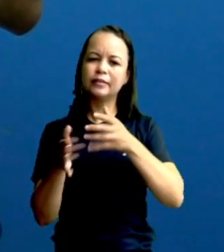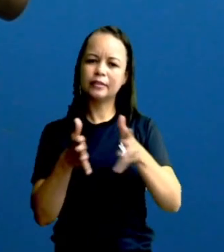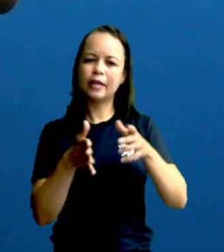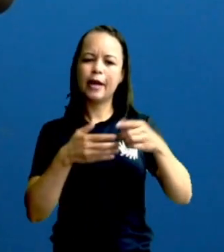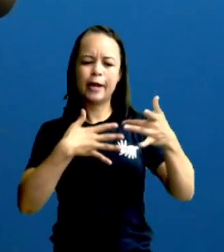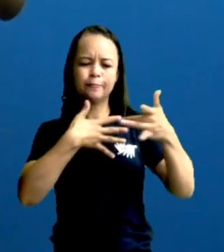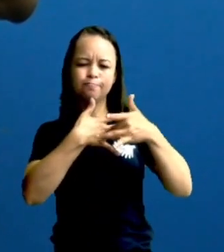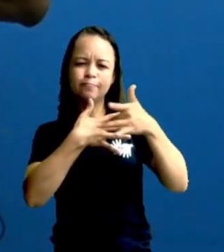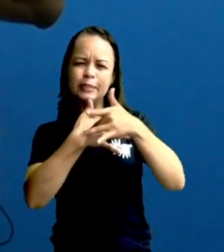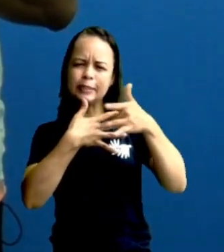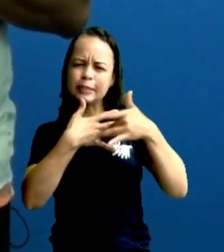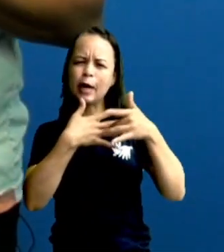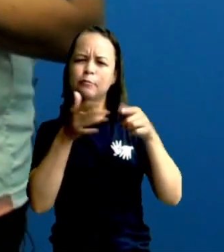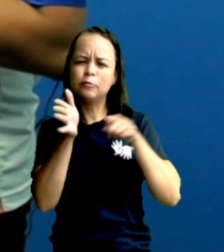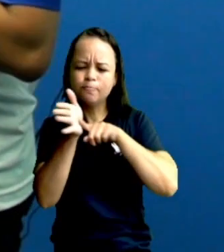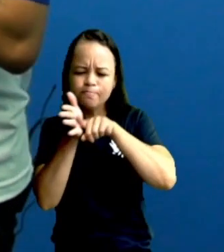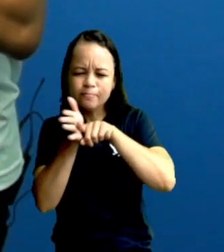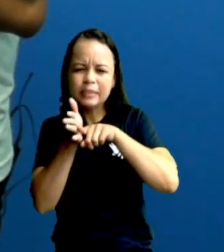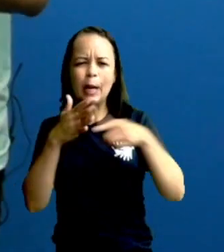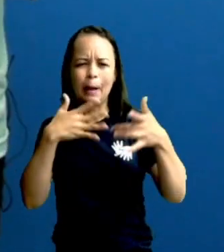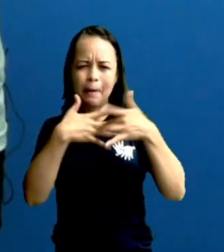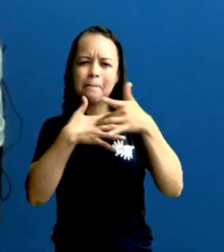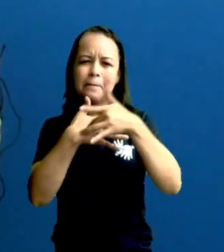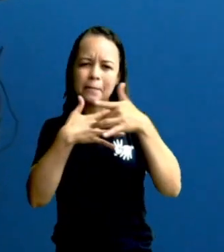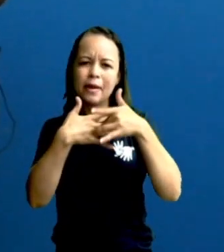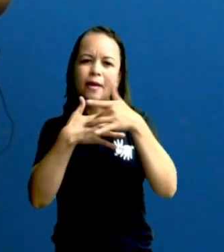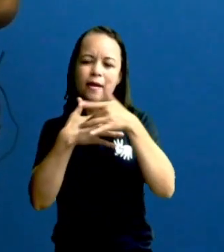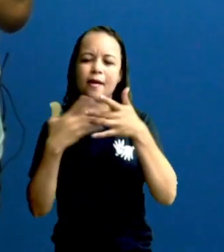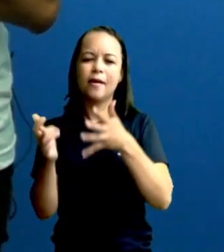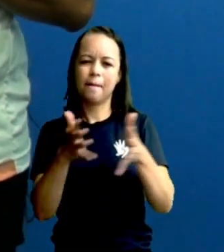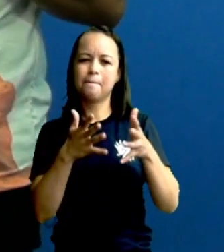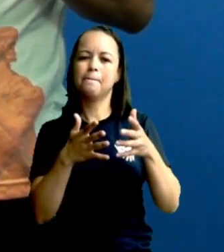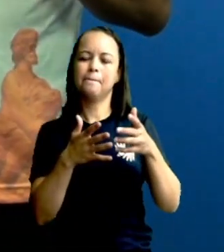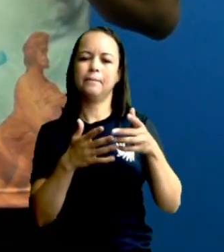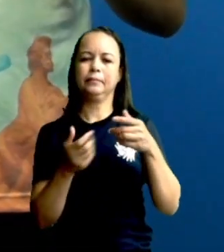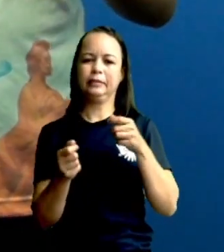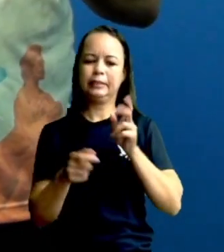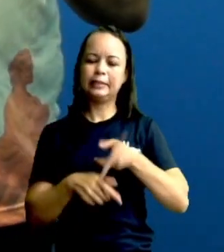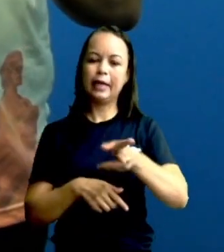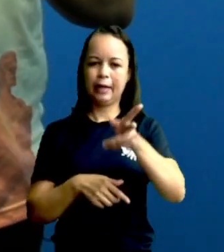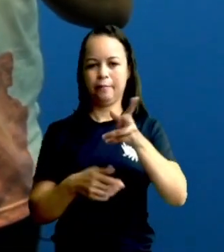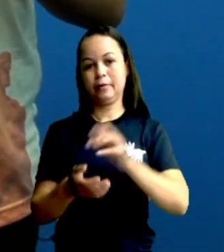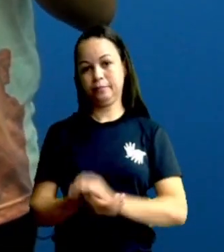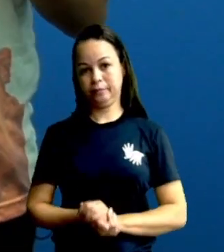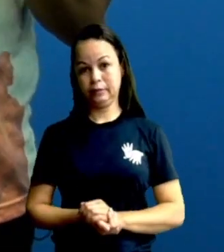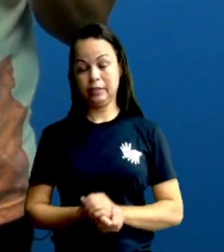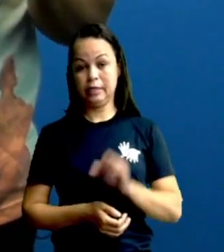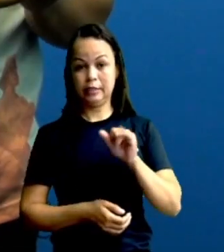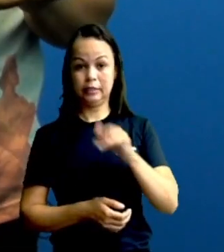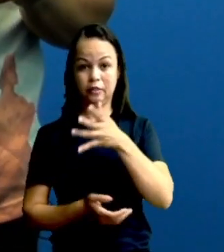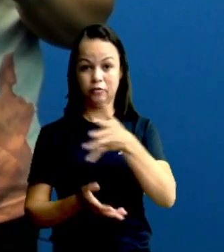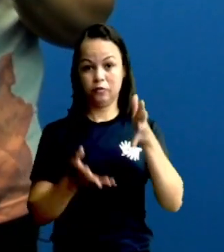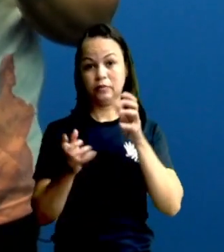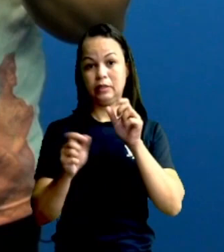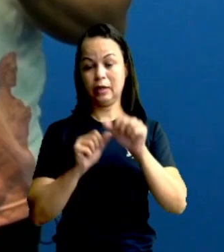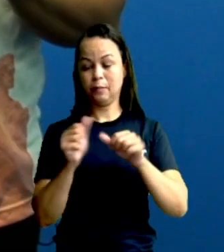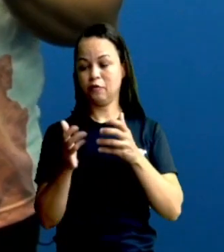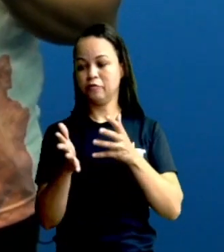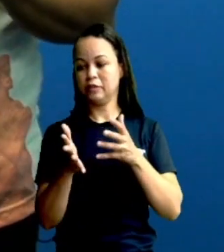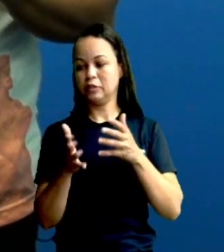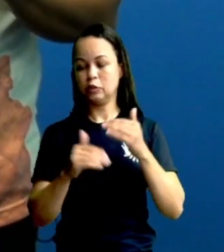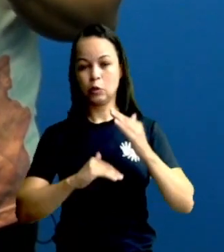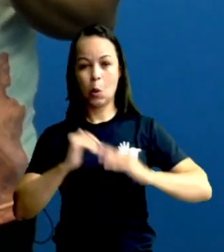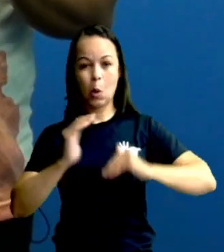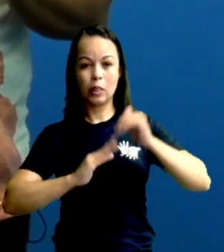pequena observação. Volta aqui comigo, produção. Se você é um profissional do sexo, é interessante, gente, que